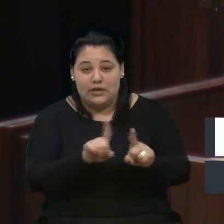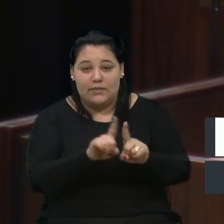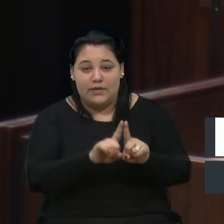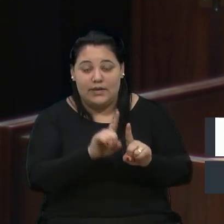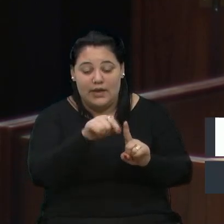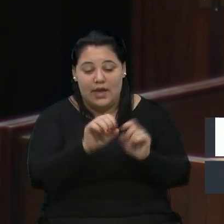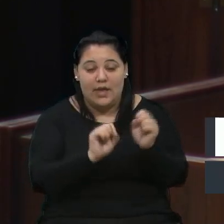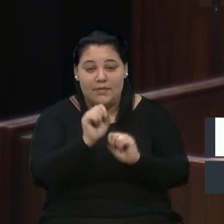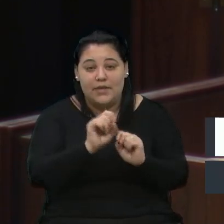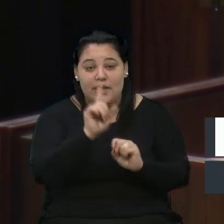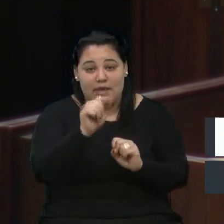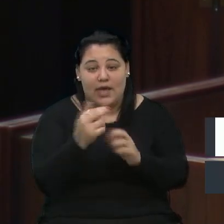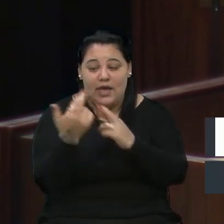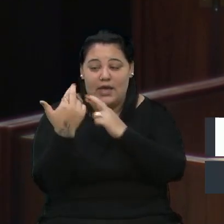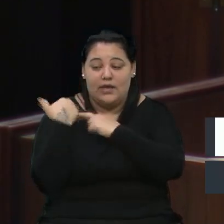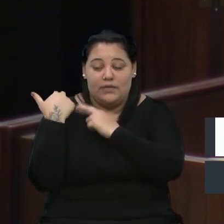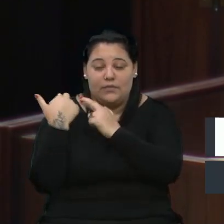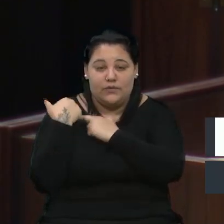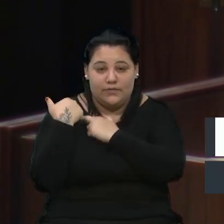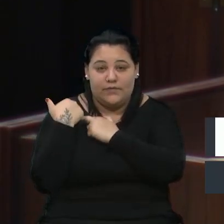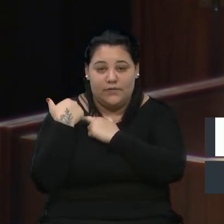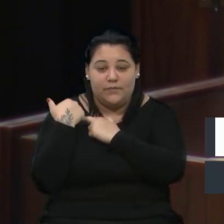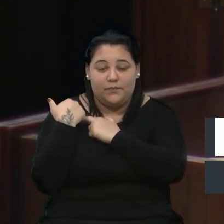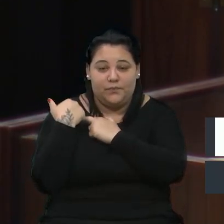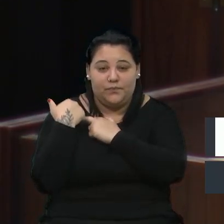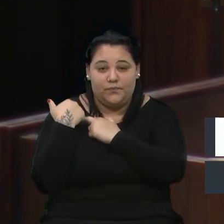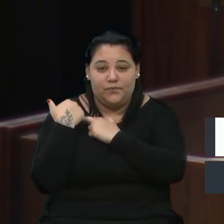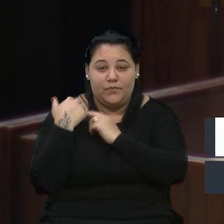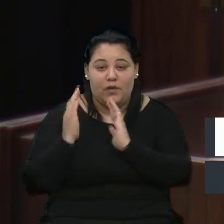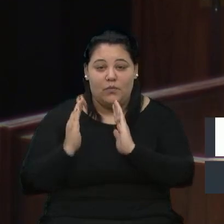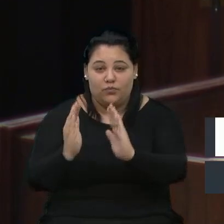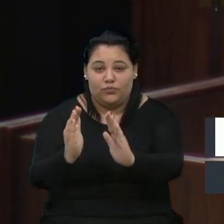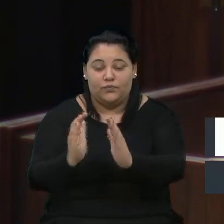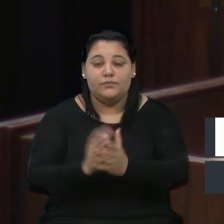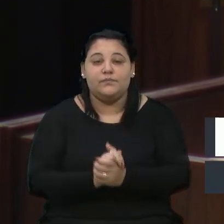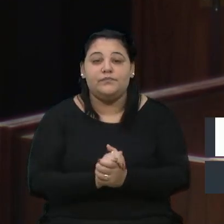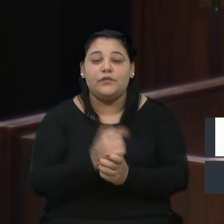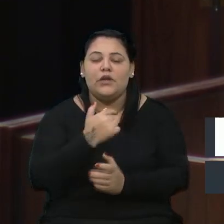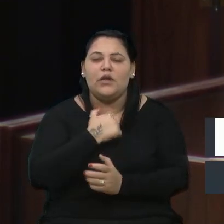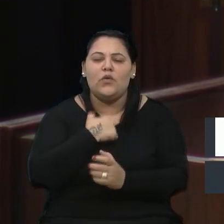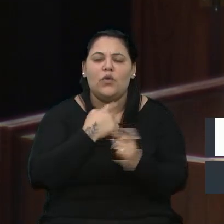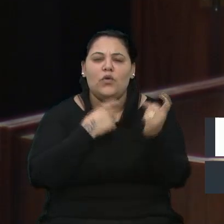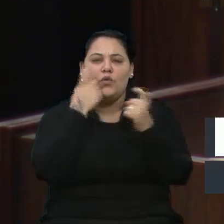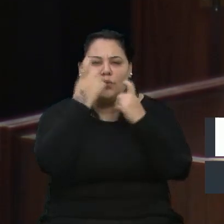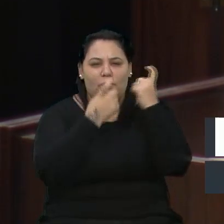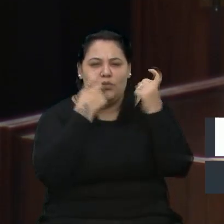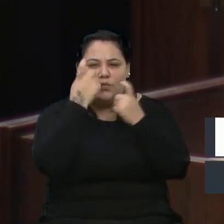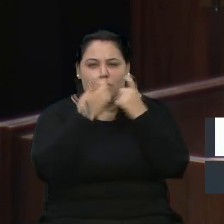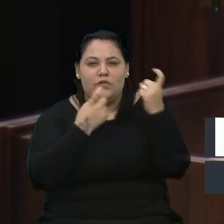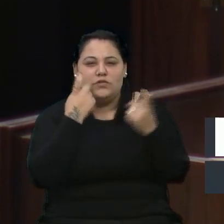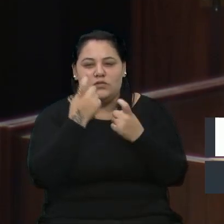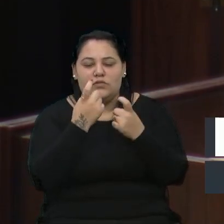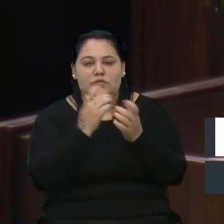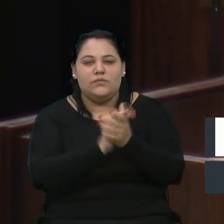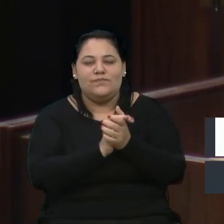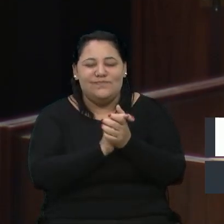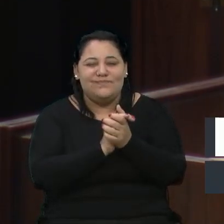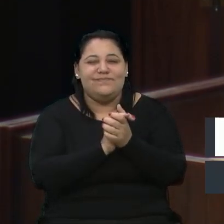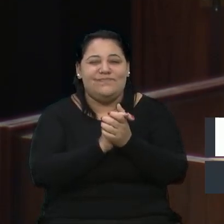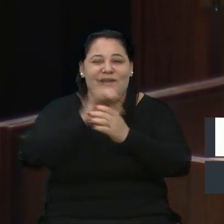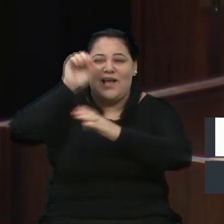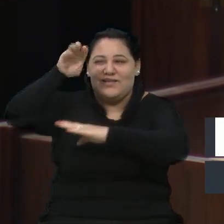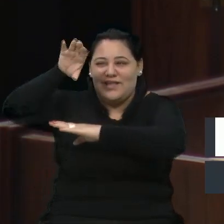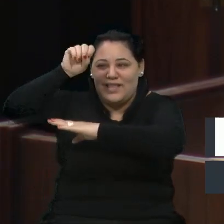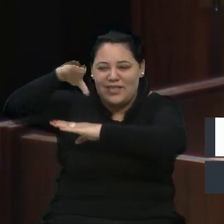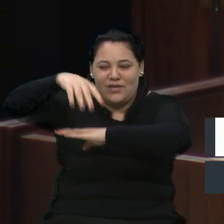que é responsável pela Rota do Sol. Digo preocupado com a sinalização,